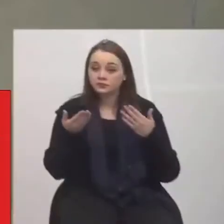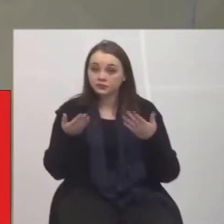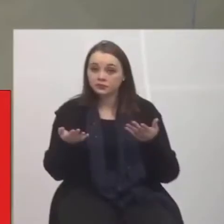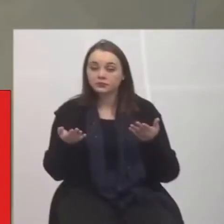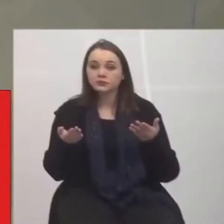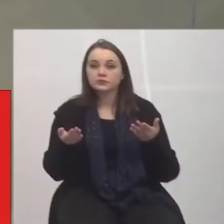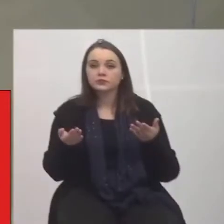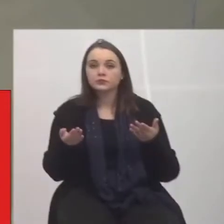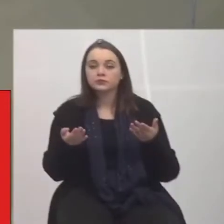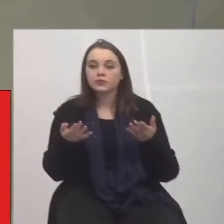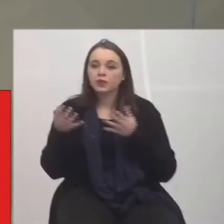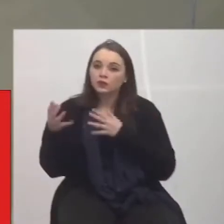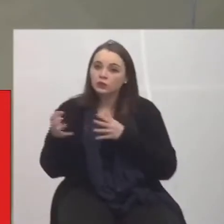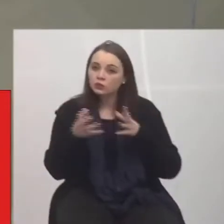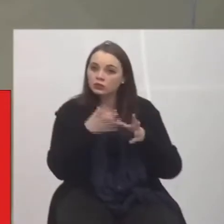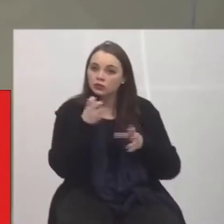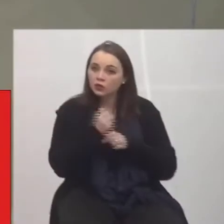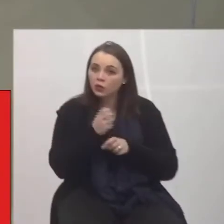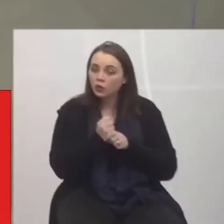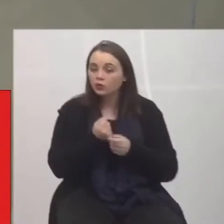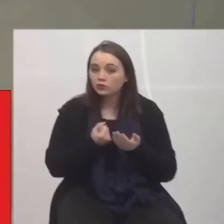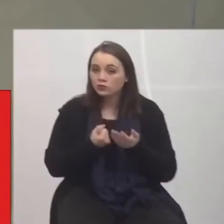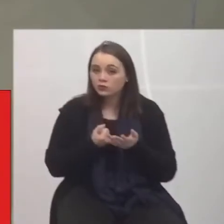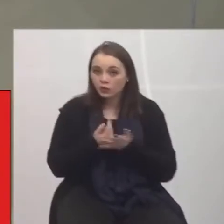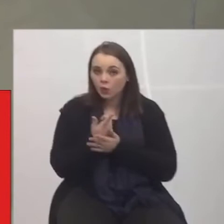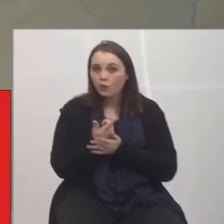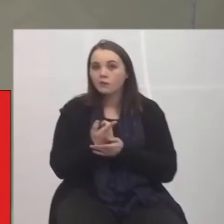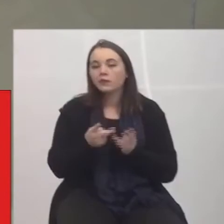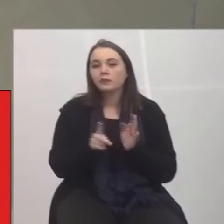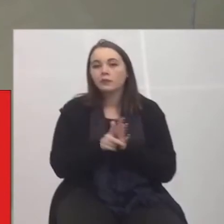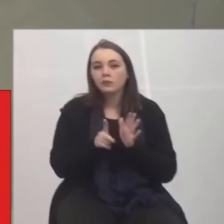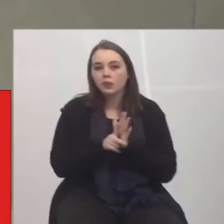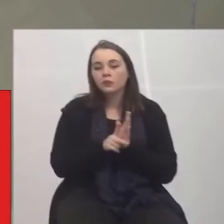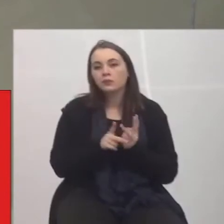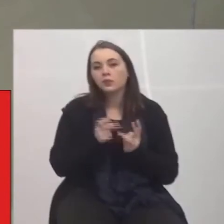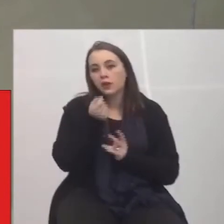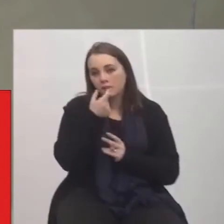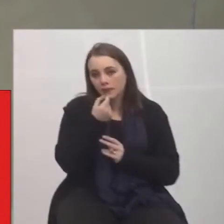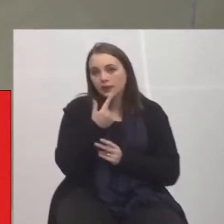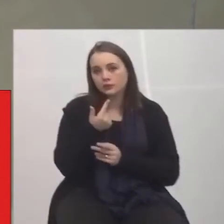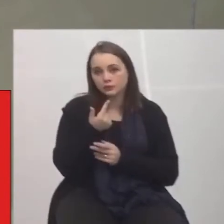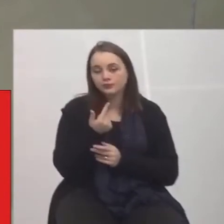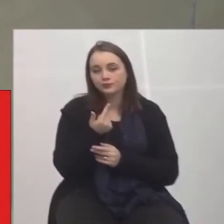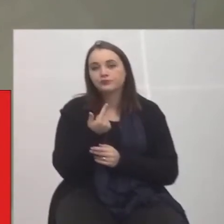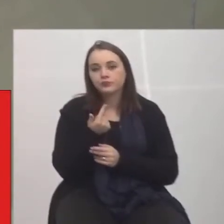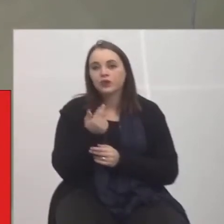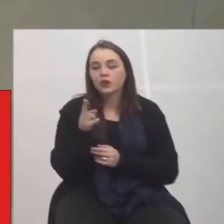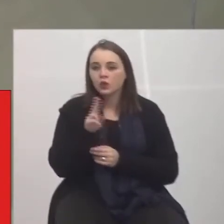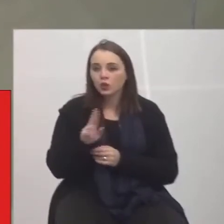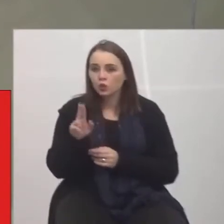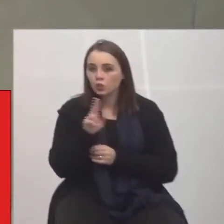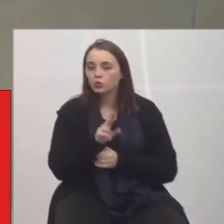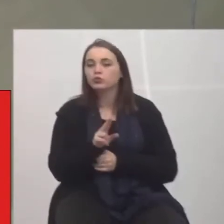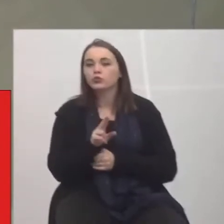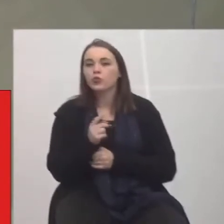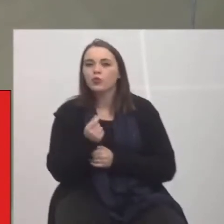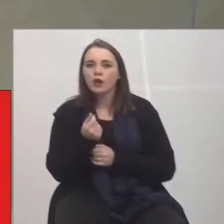solicitadas pelos assistentes sociais, né, com justificativa de uso. E R$